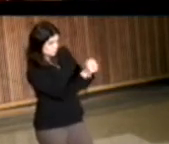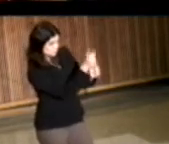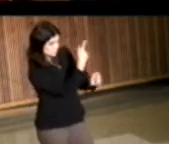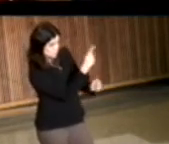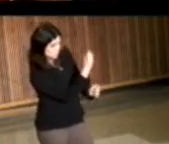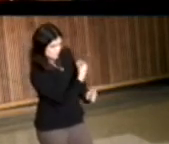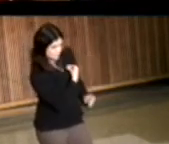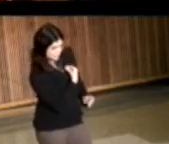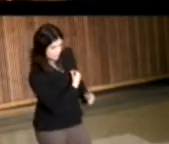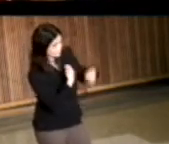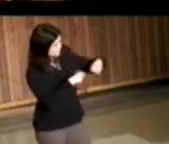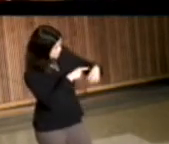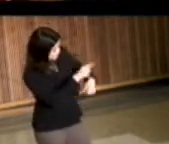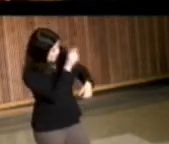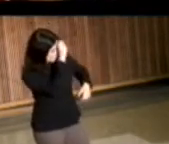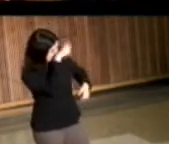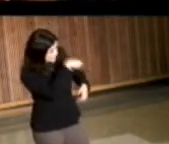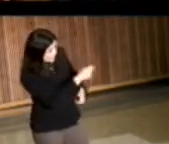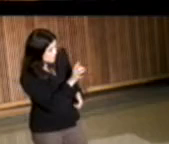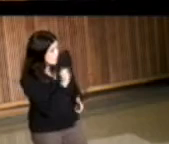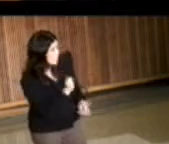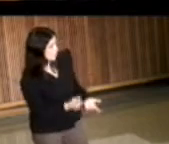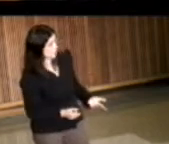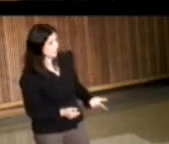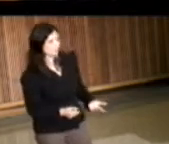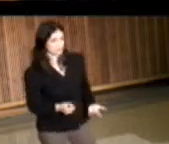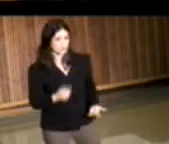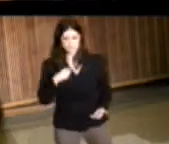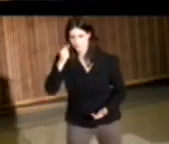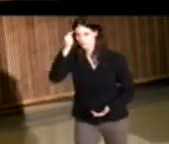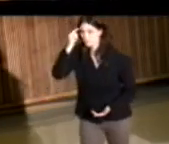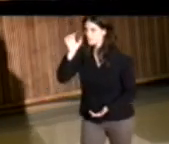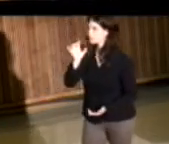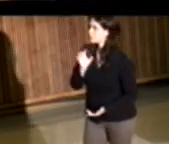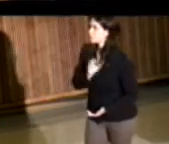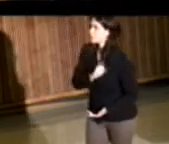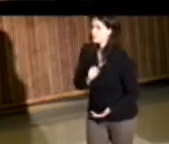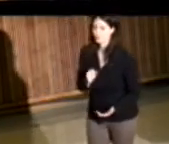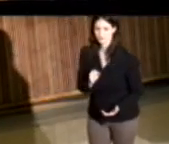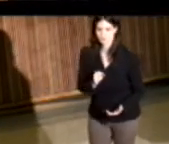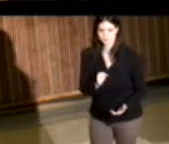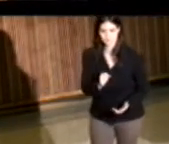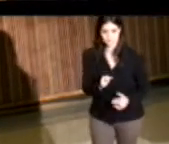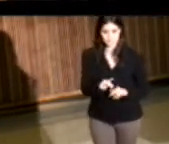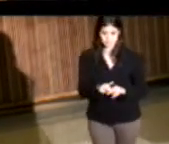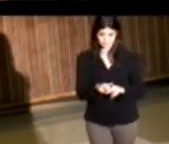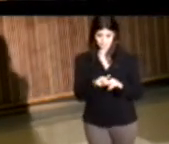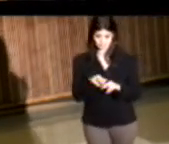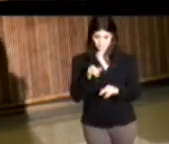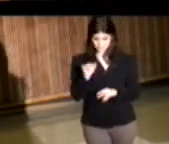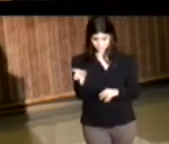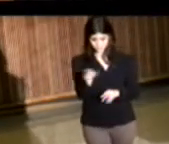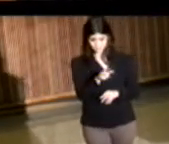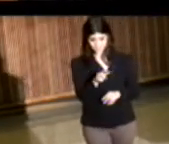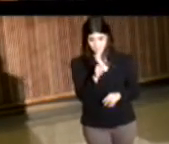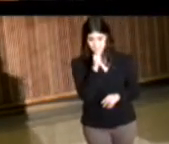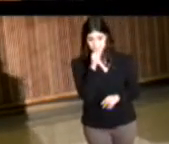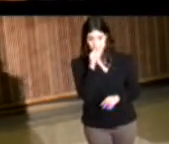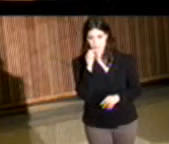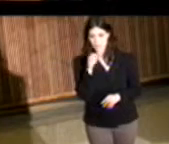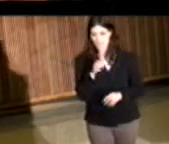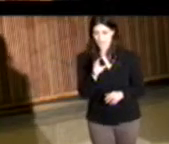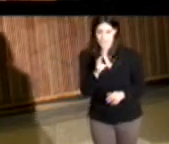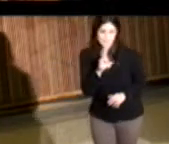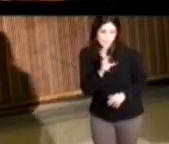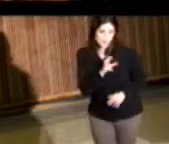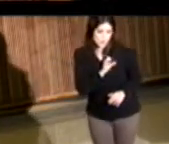falei, misericórdia. Então eu aprendi uma lição. Se você não aprende a amar por bem, vai aprender por mal. Então se você não está conseguindo 1